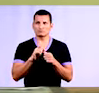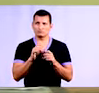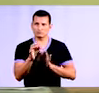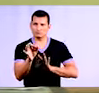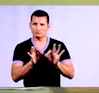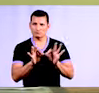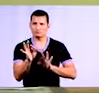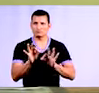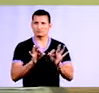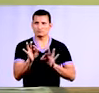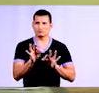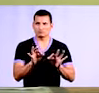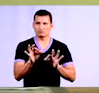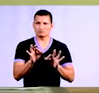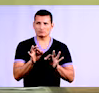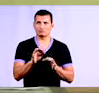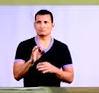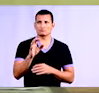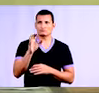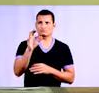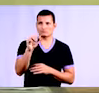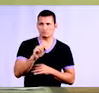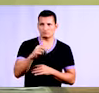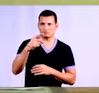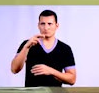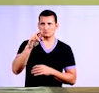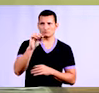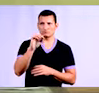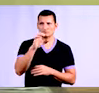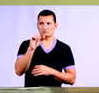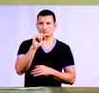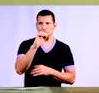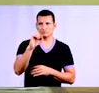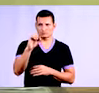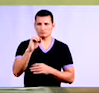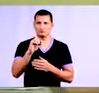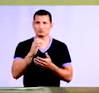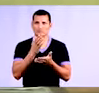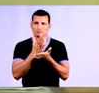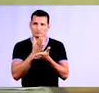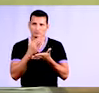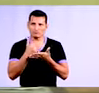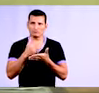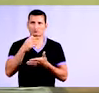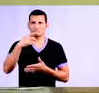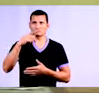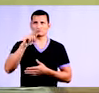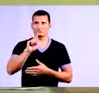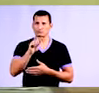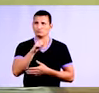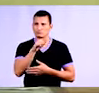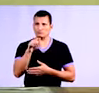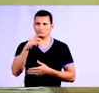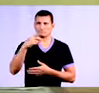controle, né? Eu pego um processo inteiro, divido em páginas, tá certo? E essas páginas vão ter uma